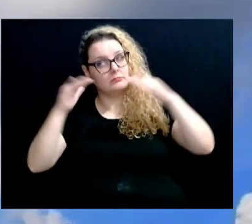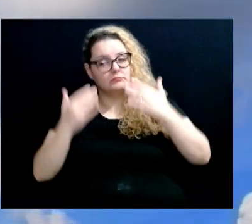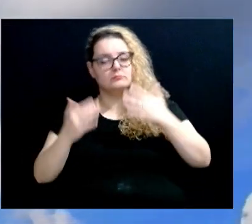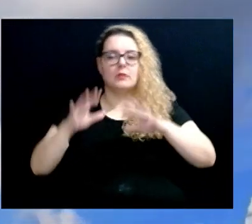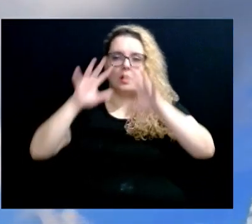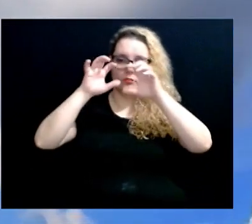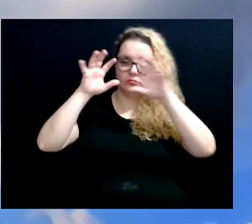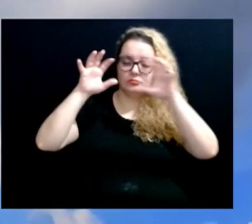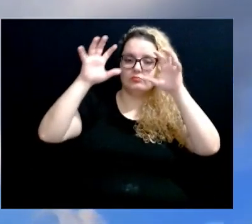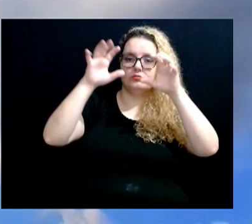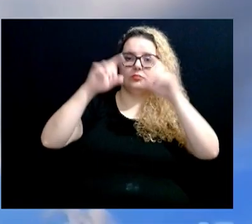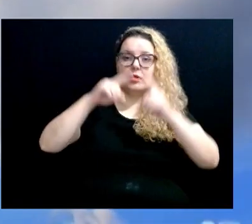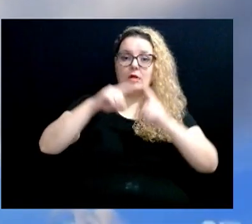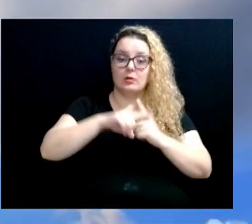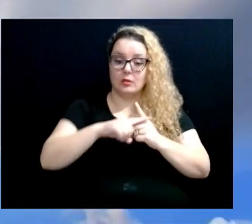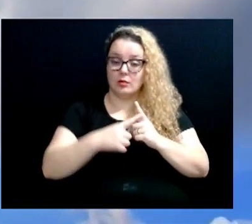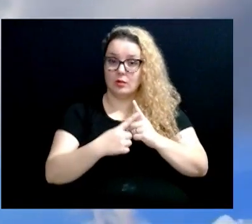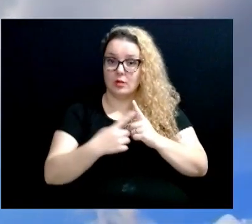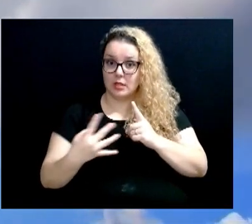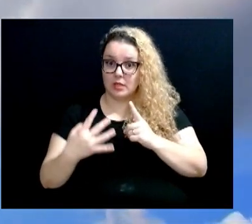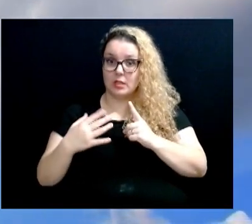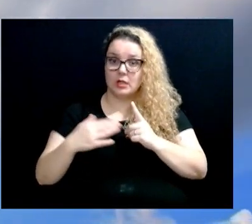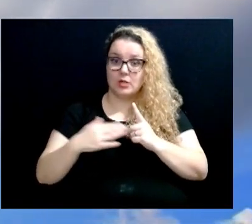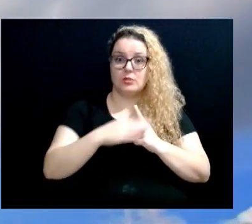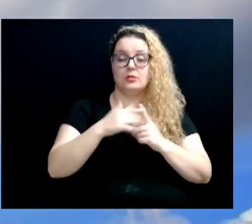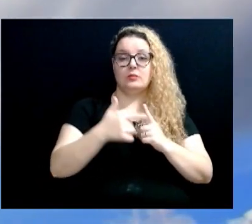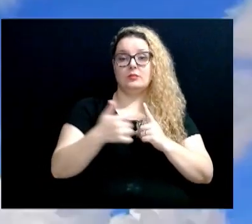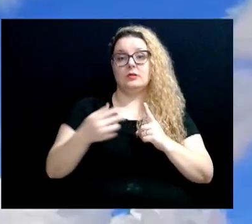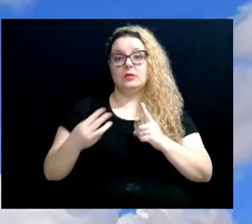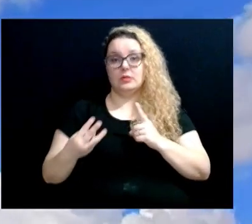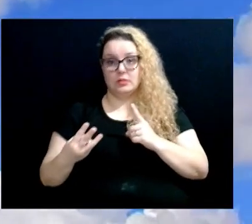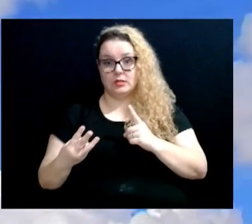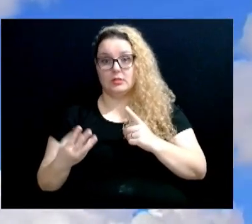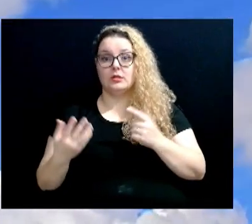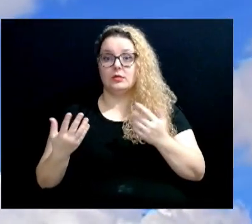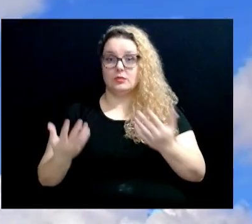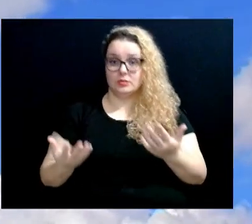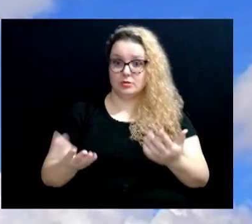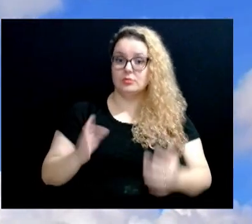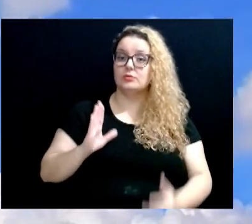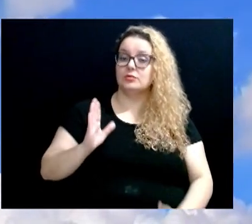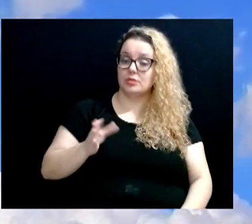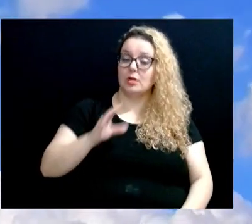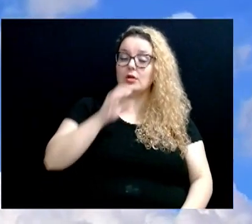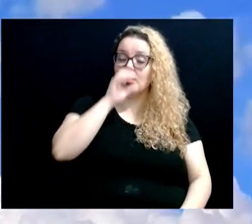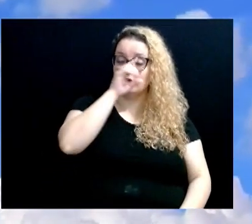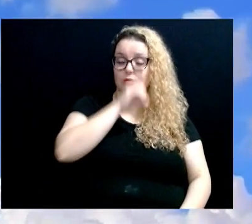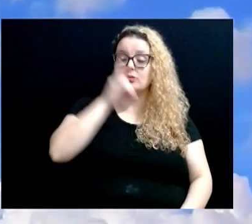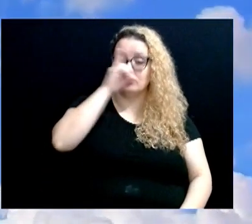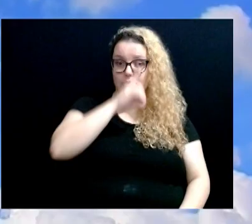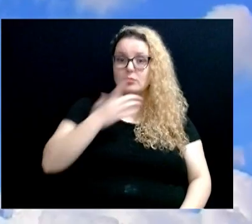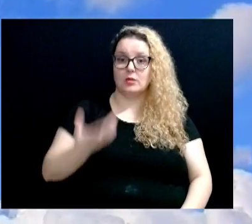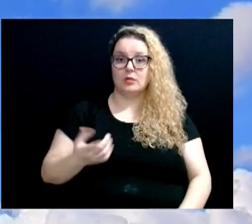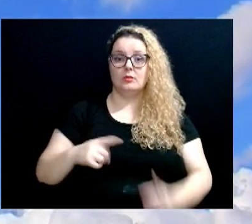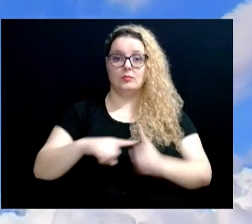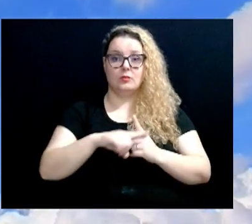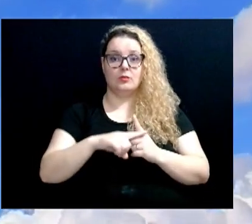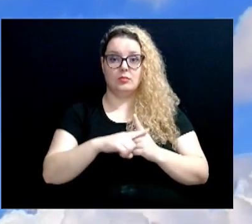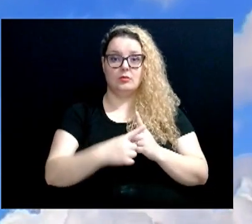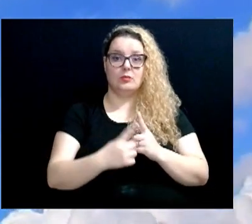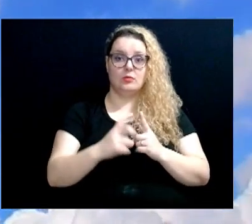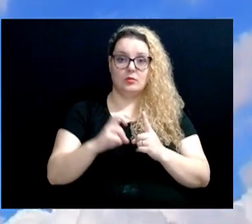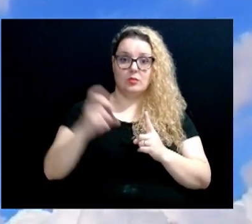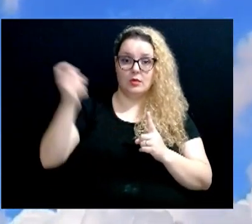temperaturas entre 14 e 23 graus. Já no domingo, temos sol com